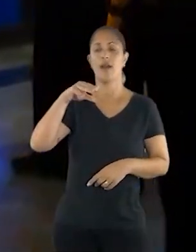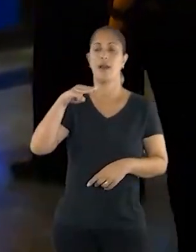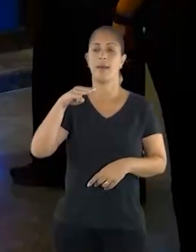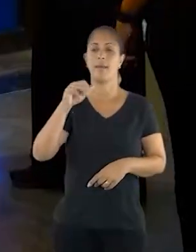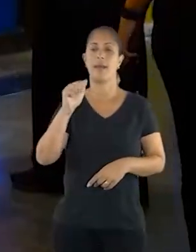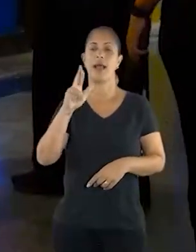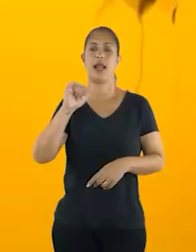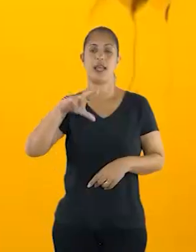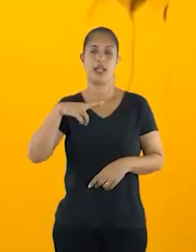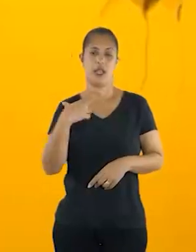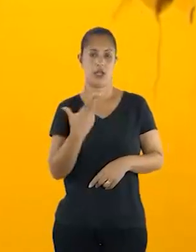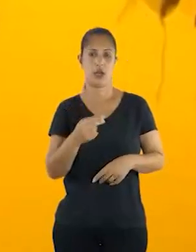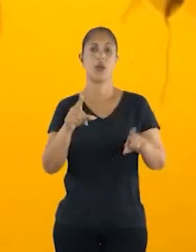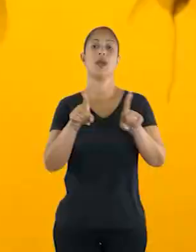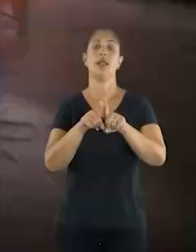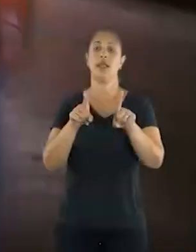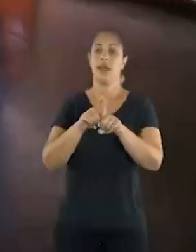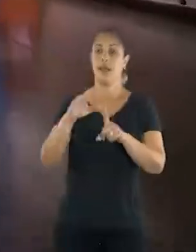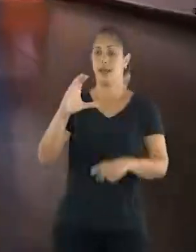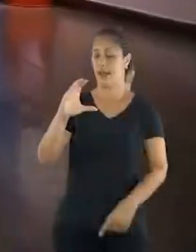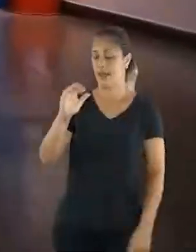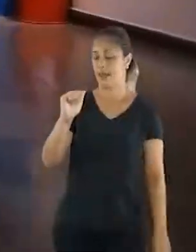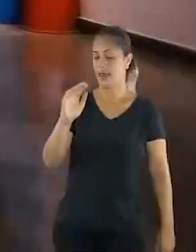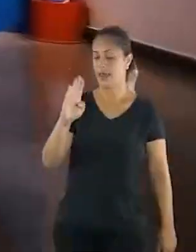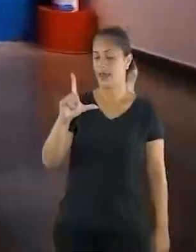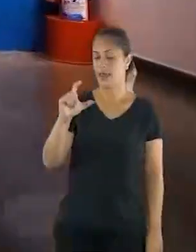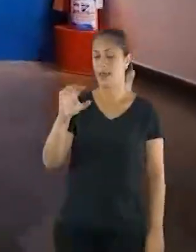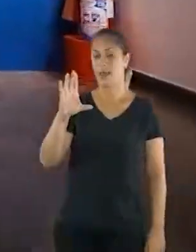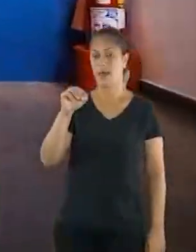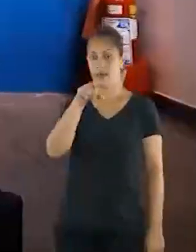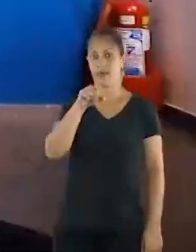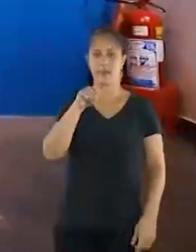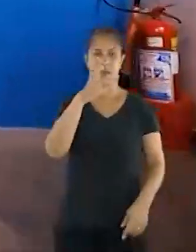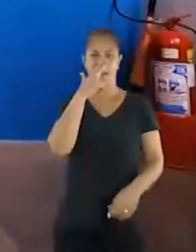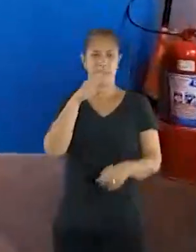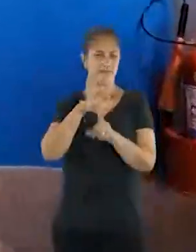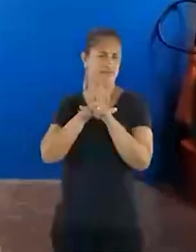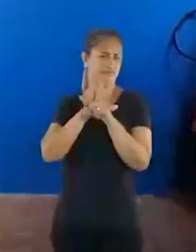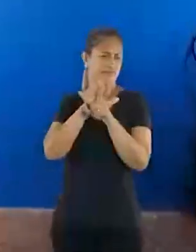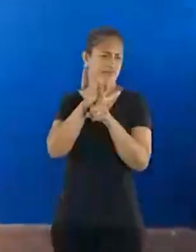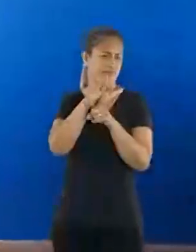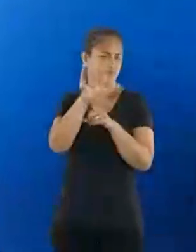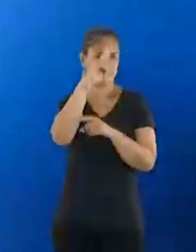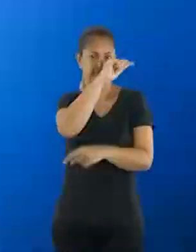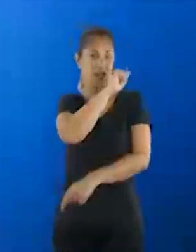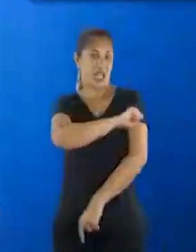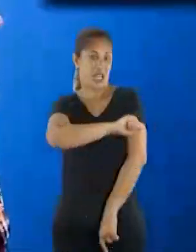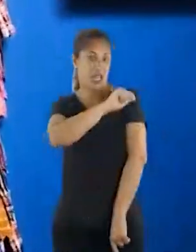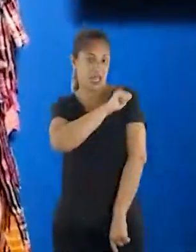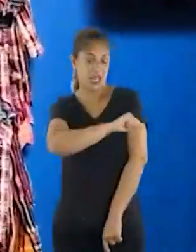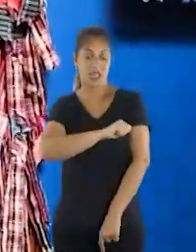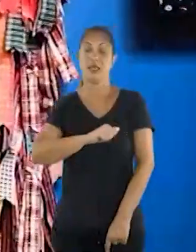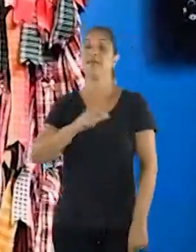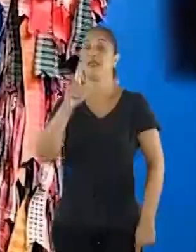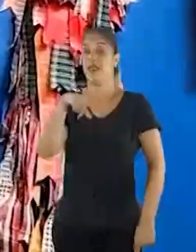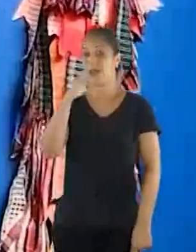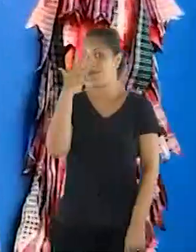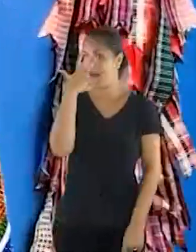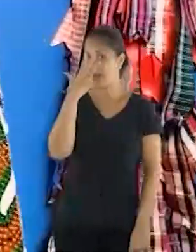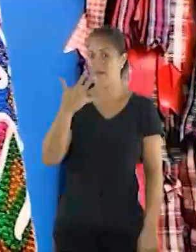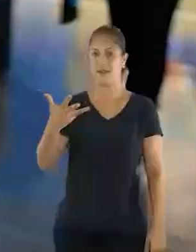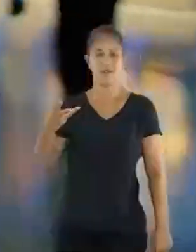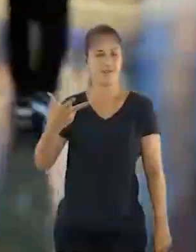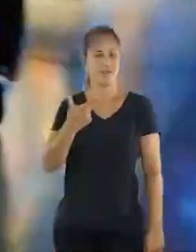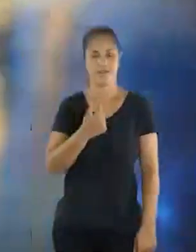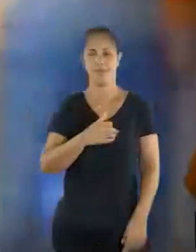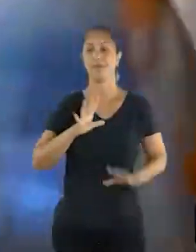e o Caboclo de Lança, que arrebatou multidões lá no Rio de Janeiro. E aí a